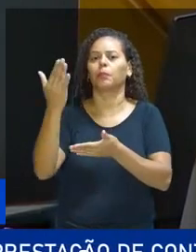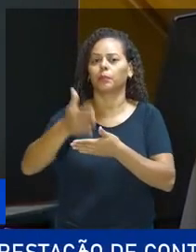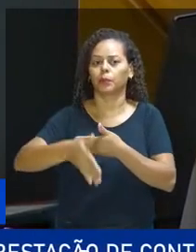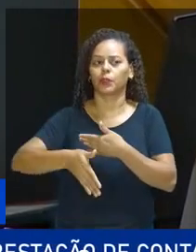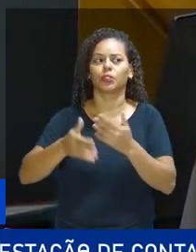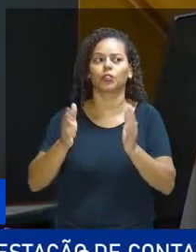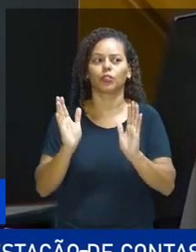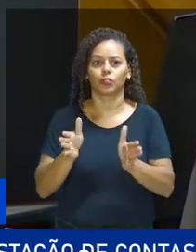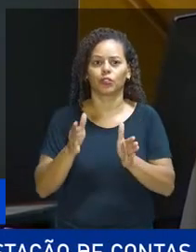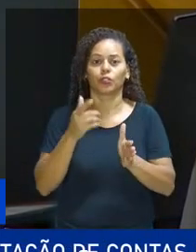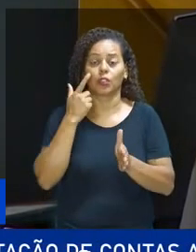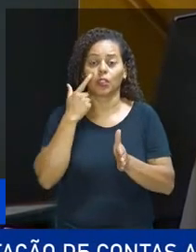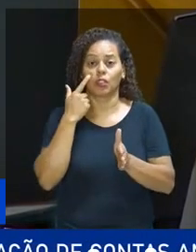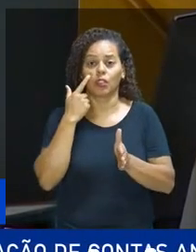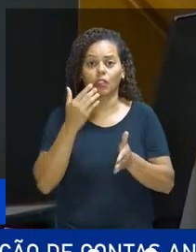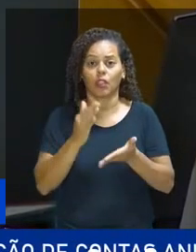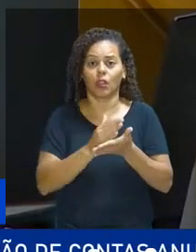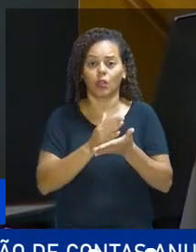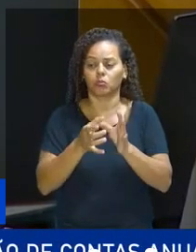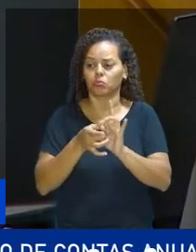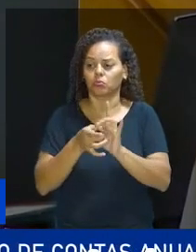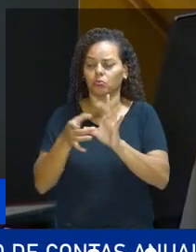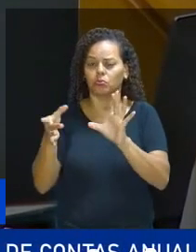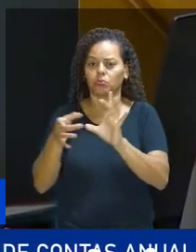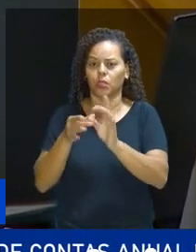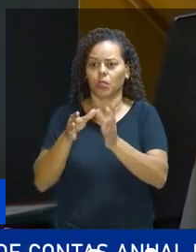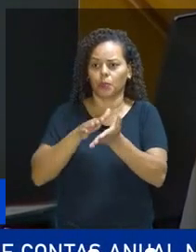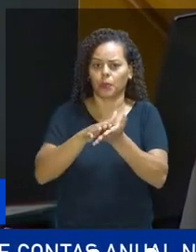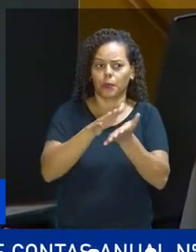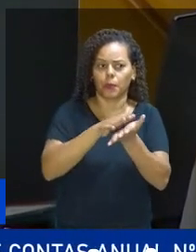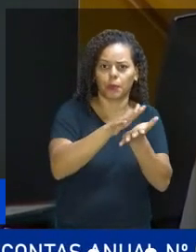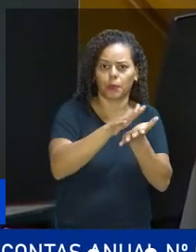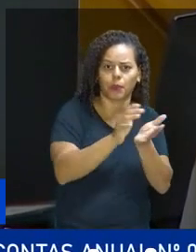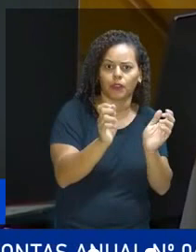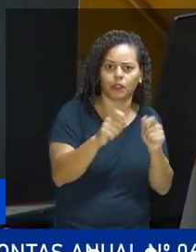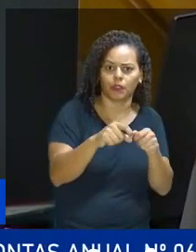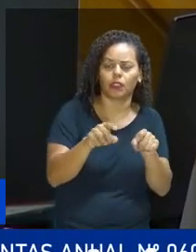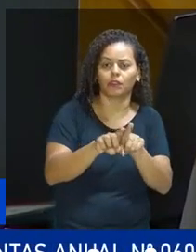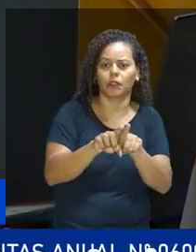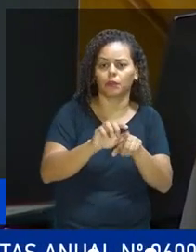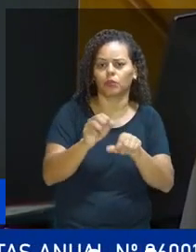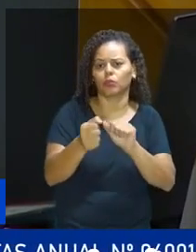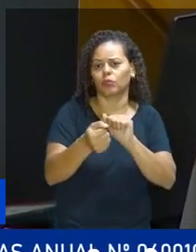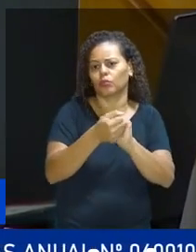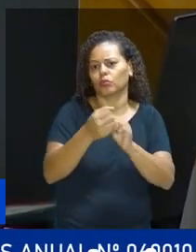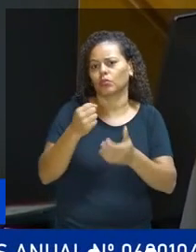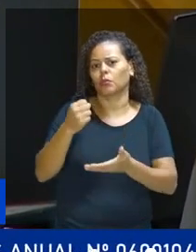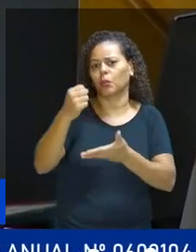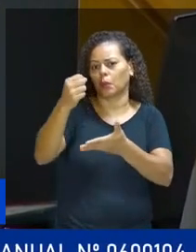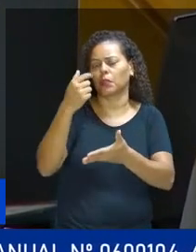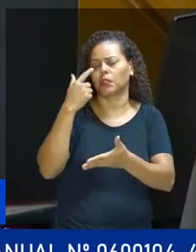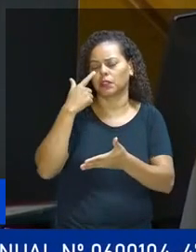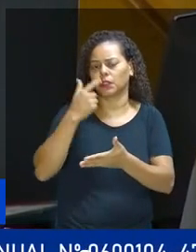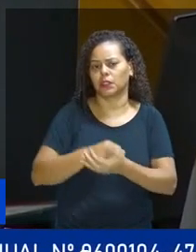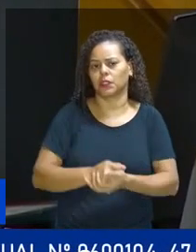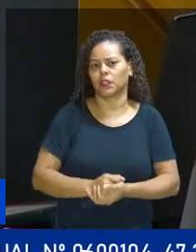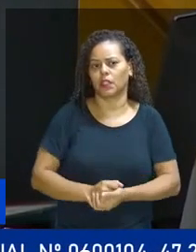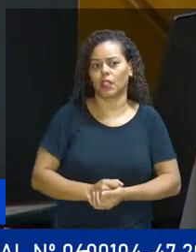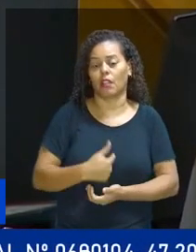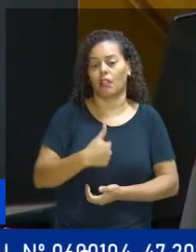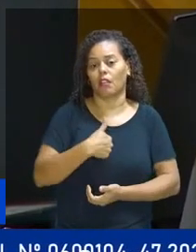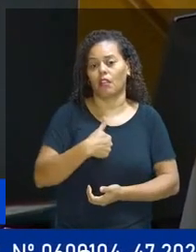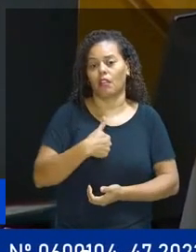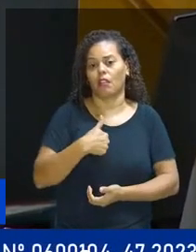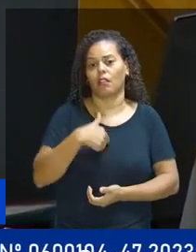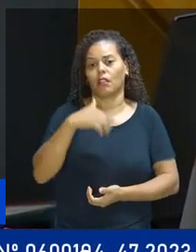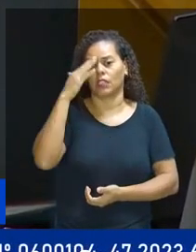públicos recebidos e permitir a fiscalização dos gastos realizados pela agremiação, razão pela qual, de maneira excepcional, entendo que a falha